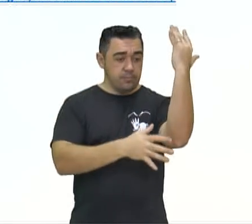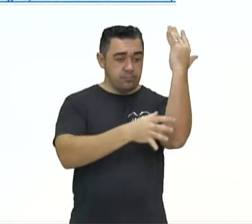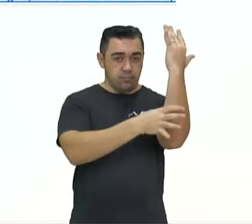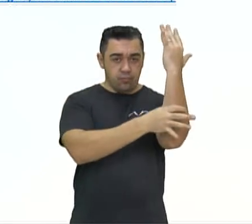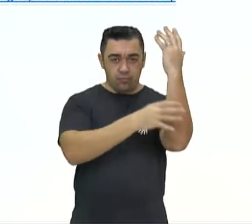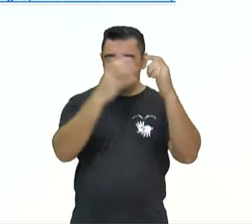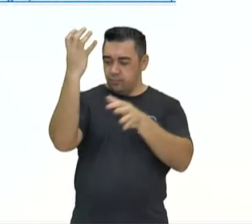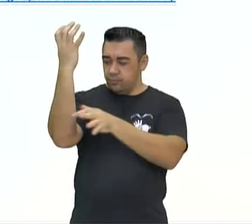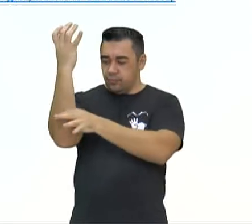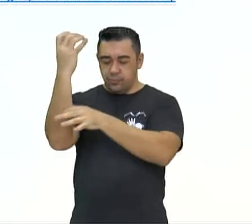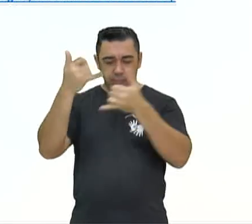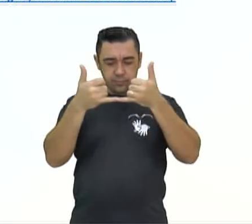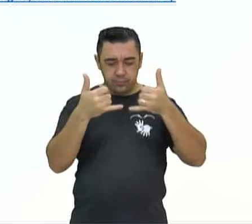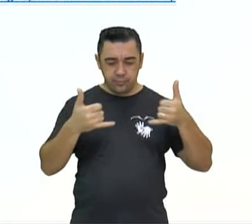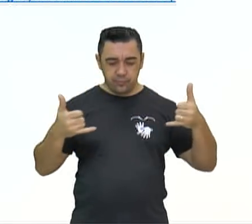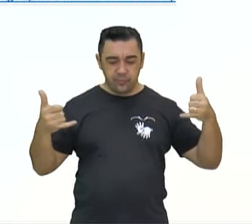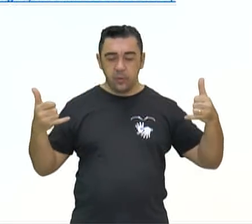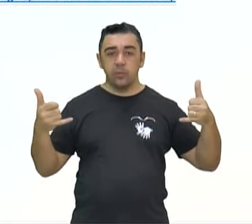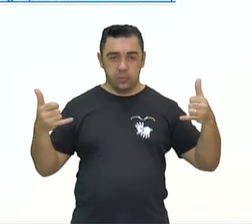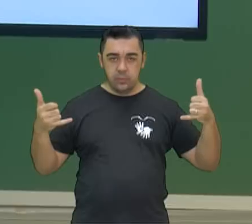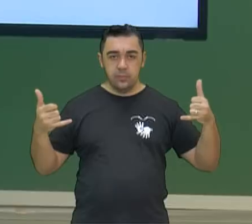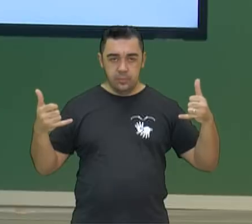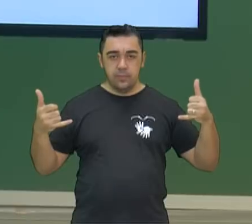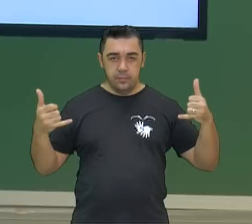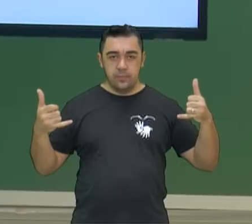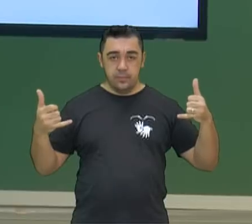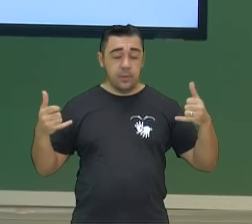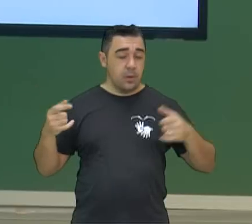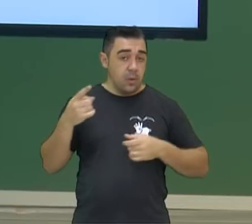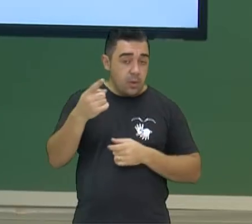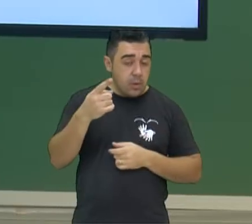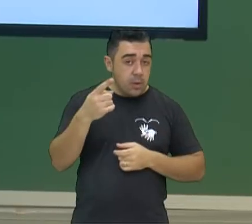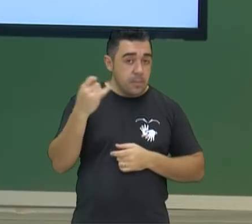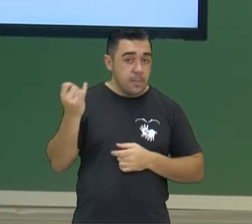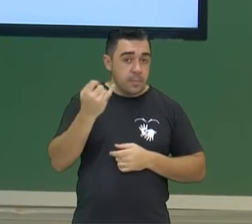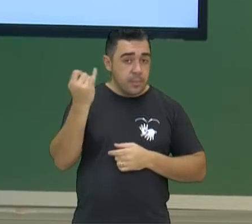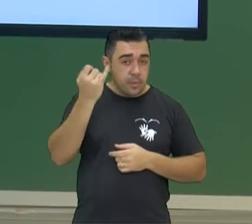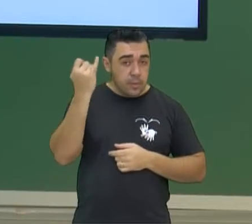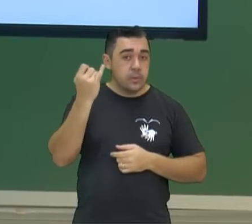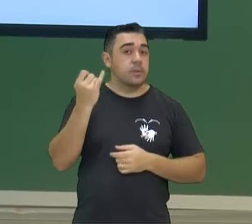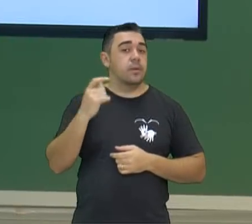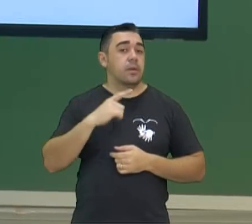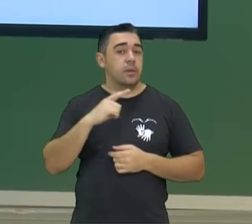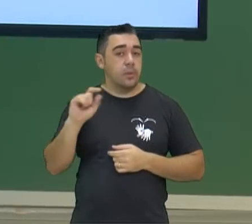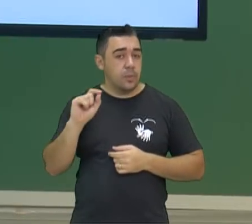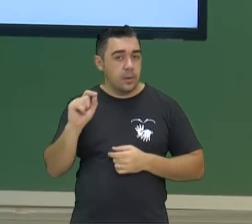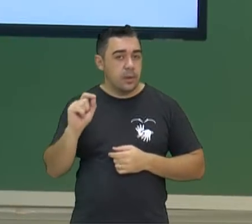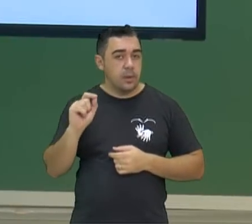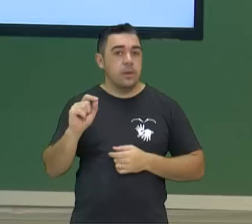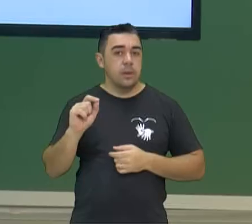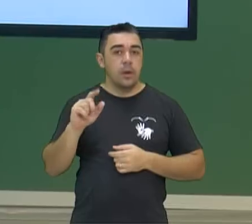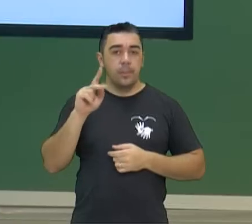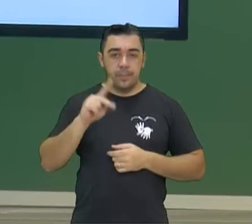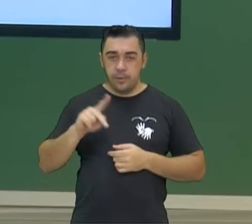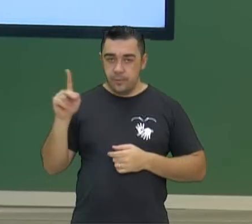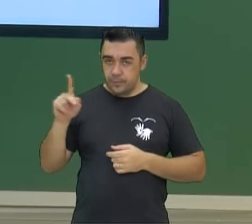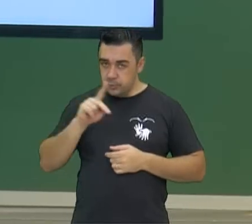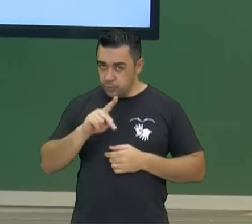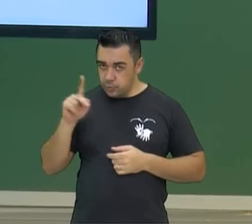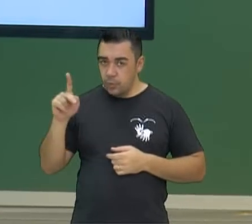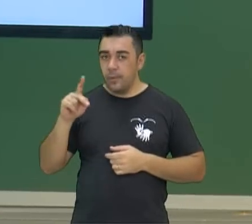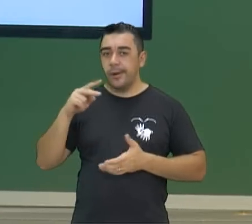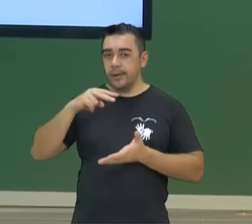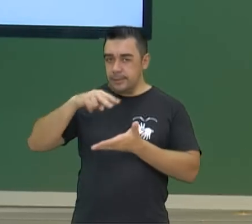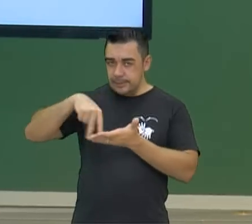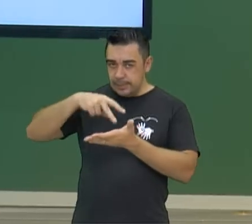equipamento, né, a fita do slackline instalada. E uma coisa importante que é bem básico, que os professores de dança principalmente